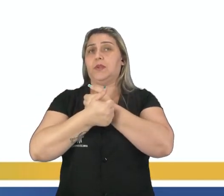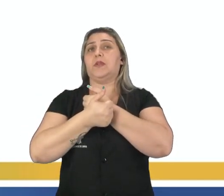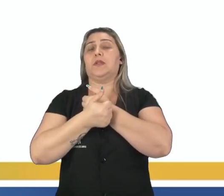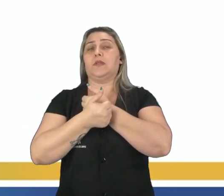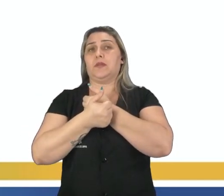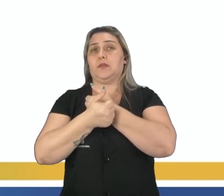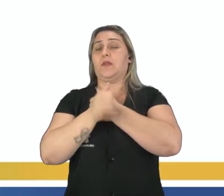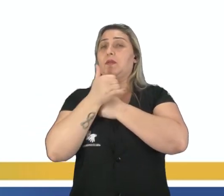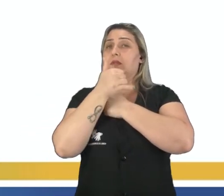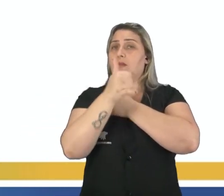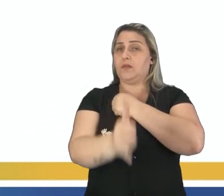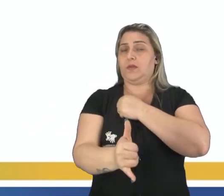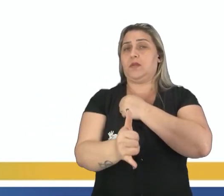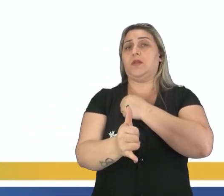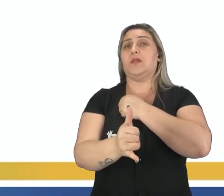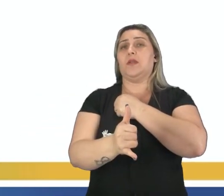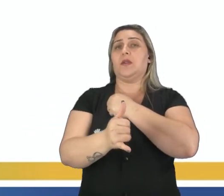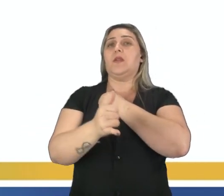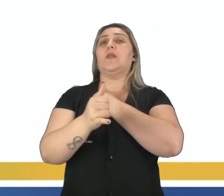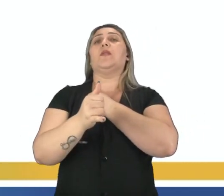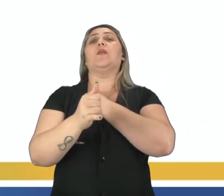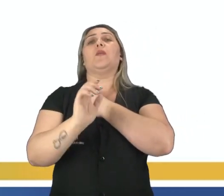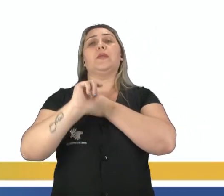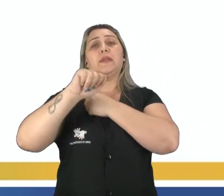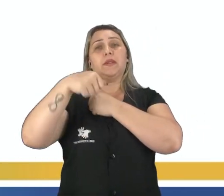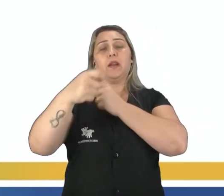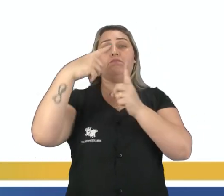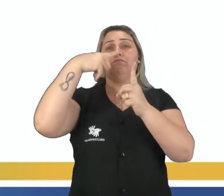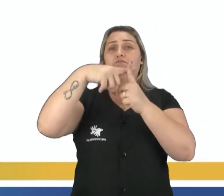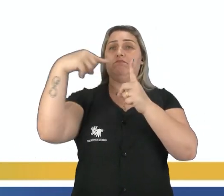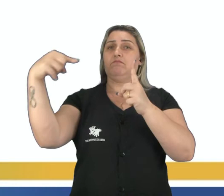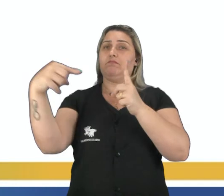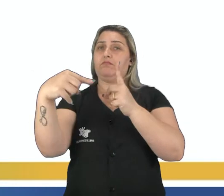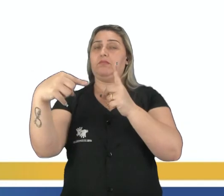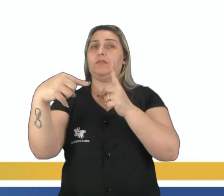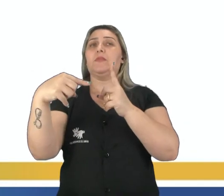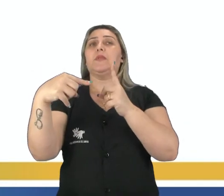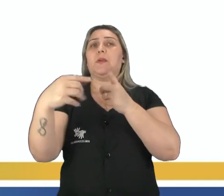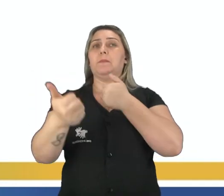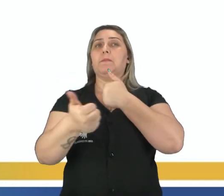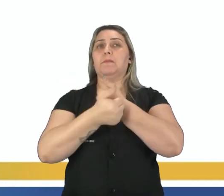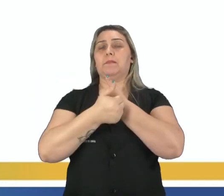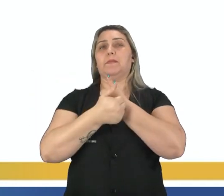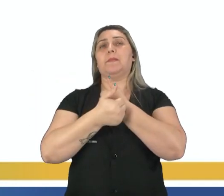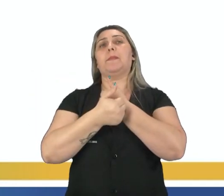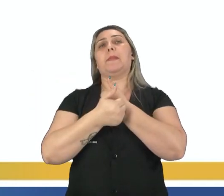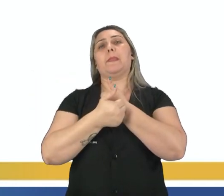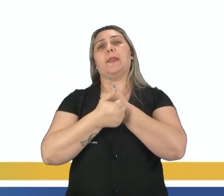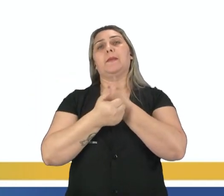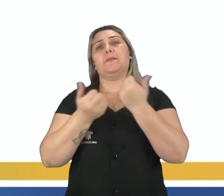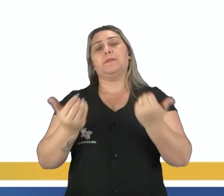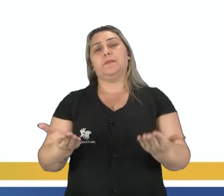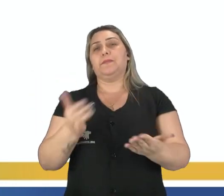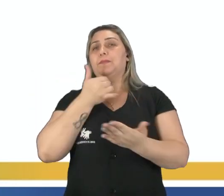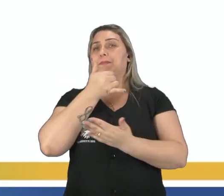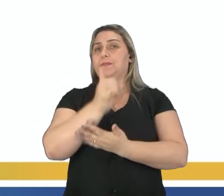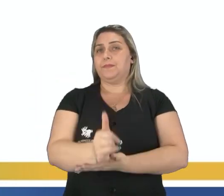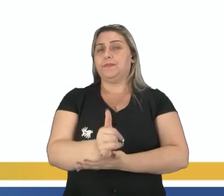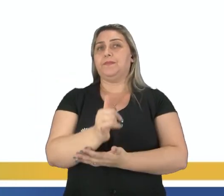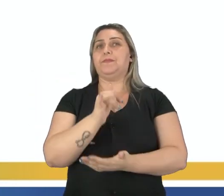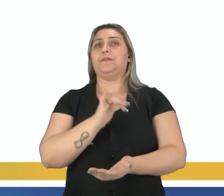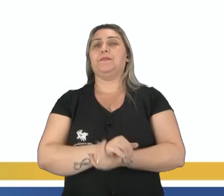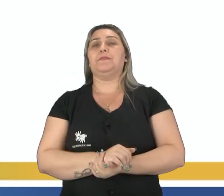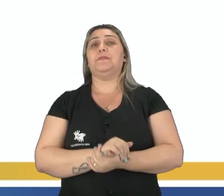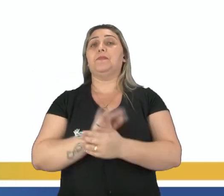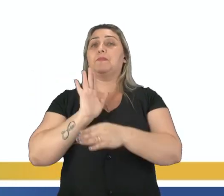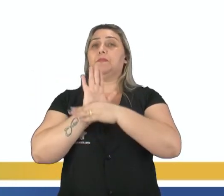o corpo vai ficar eletrizado com a carga de sinal oposto ao que se aproximou. É basicamente isso, a eletrização